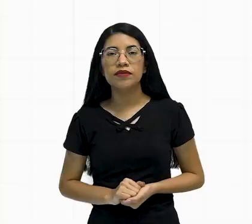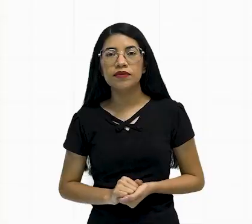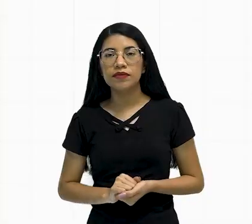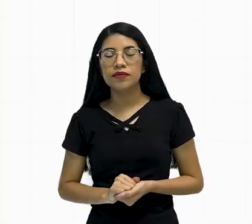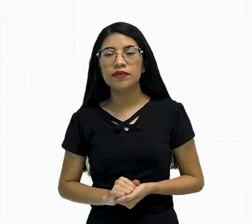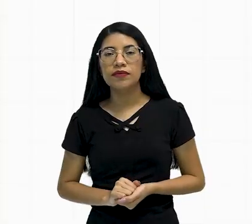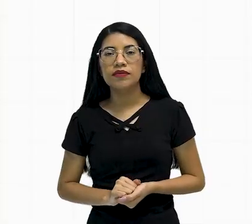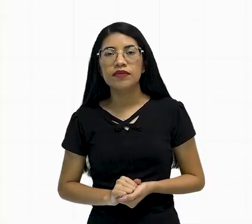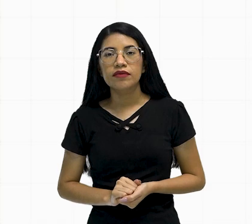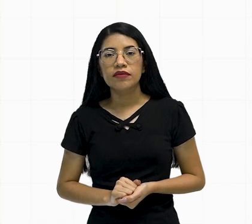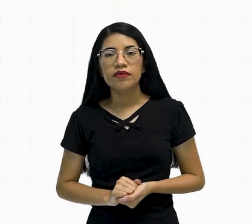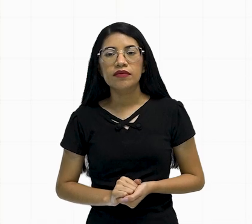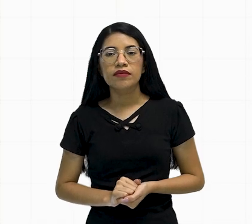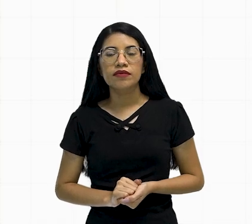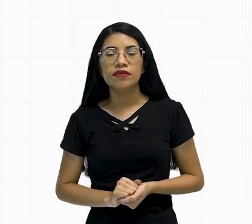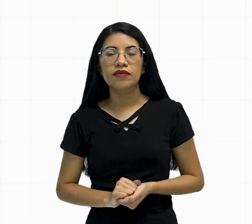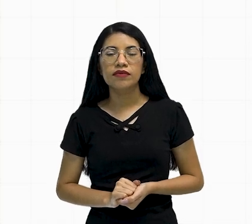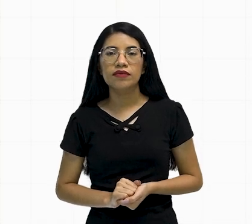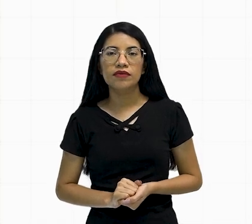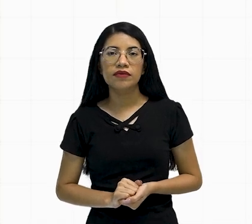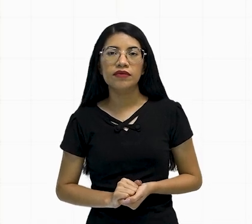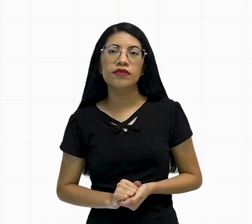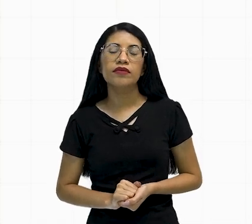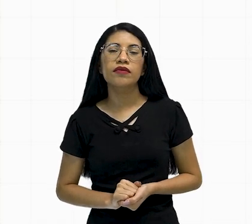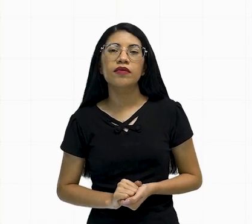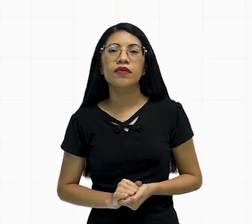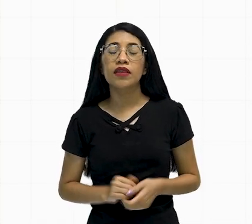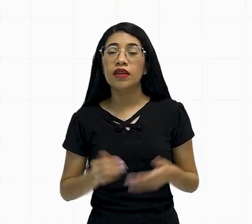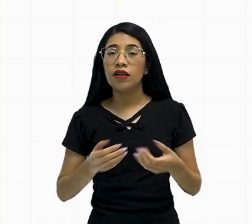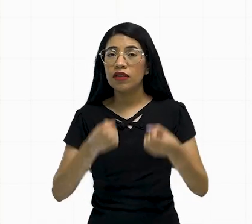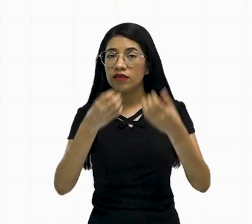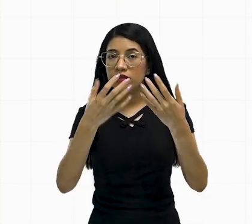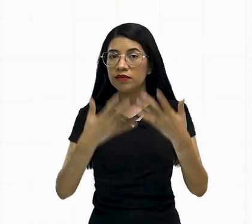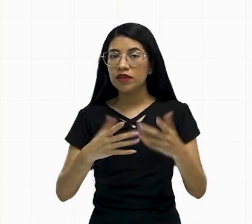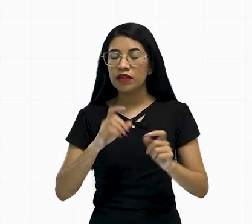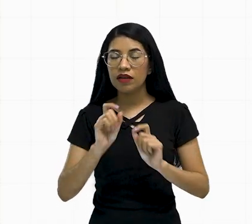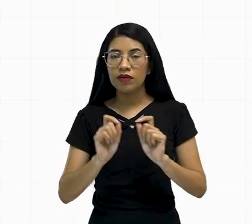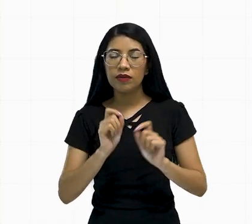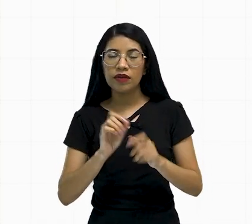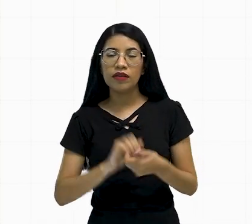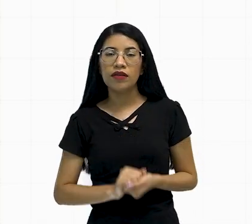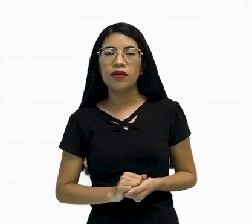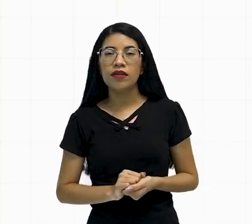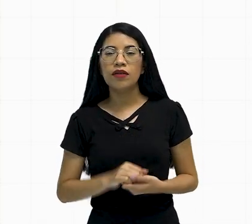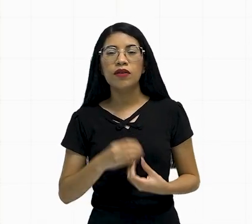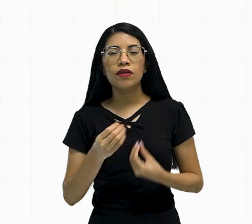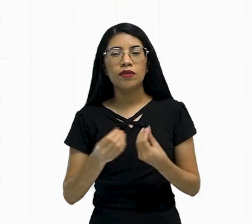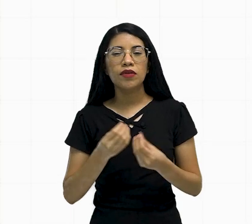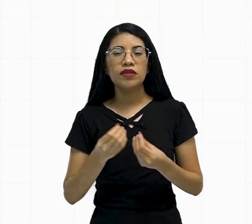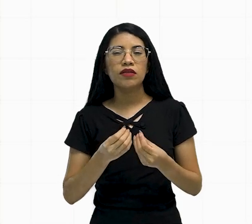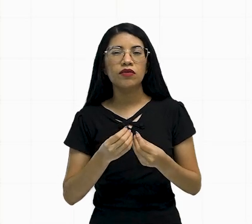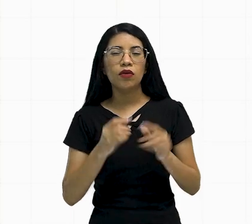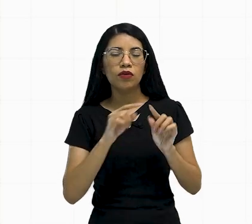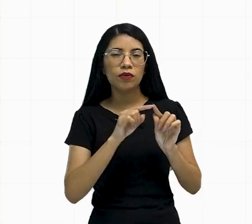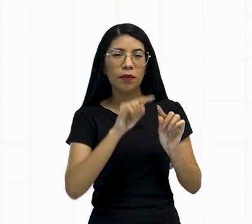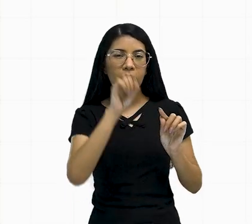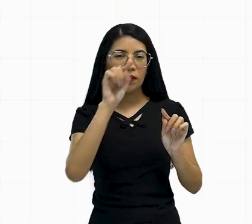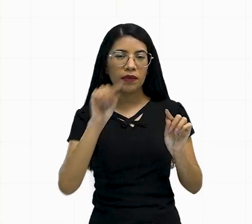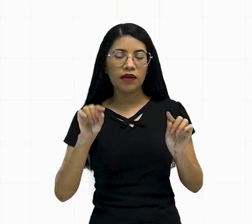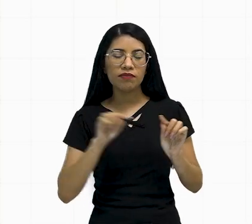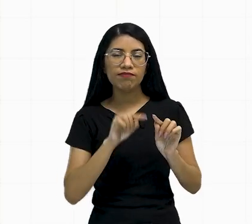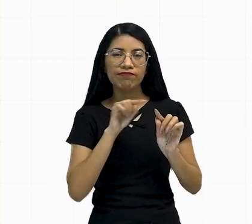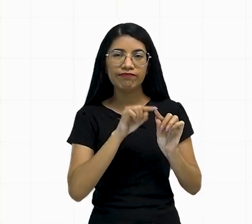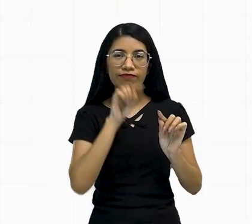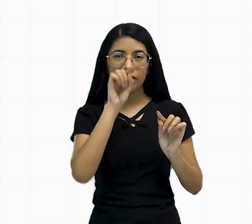então. Agora vamos falar sobre os pontos notáveis de um triângulo, ou